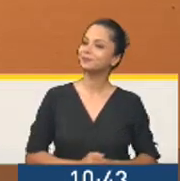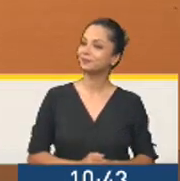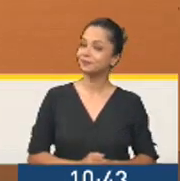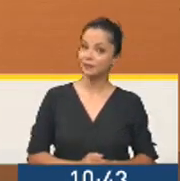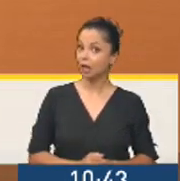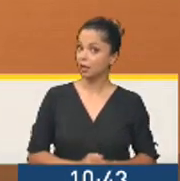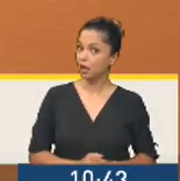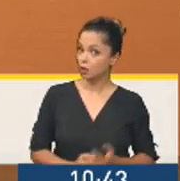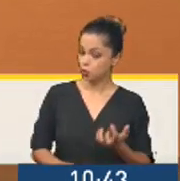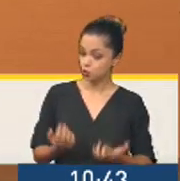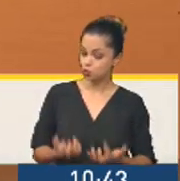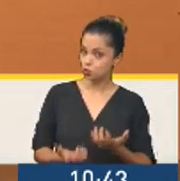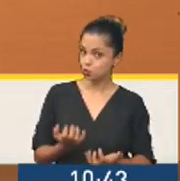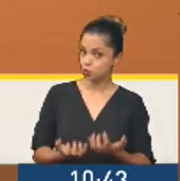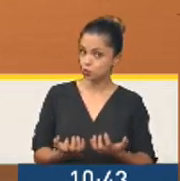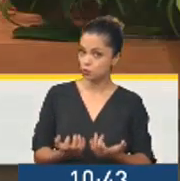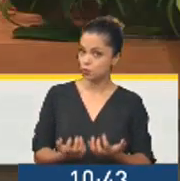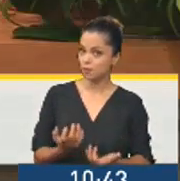Liga o fogo, é bom, né?